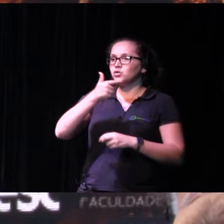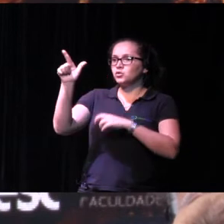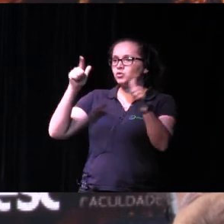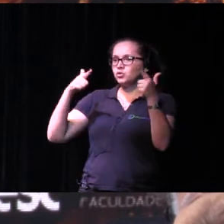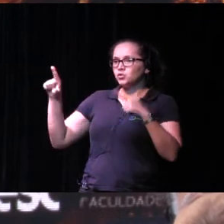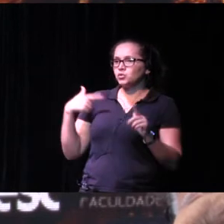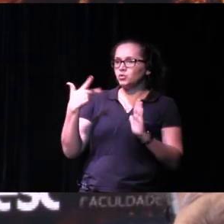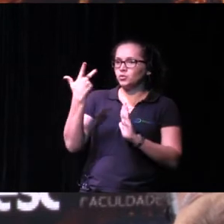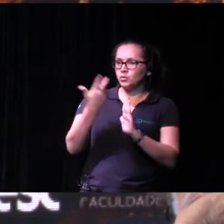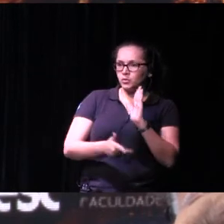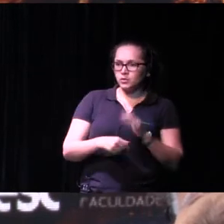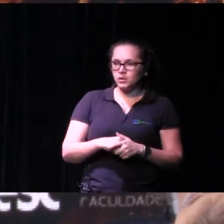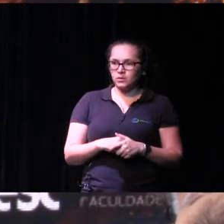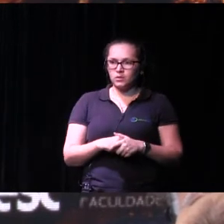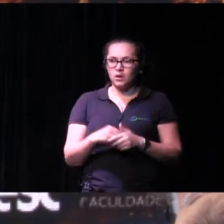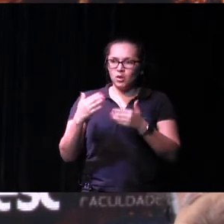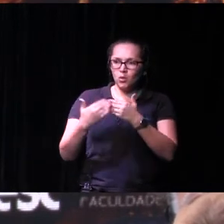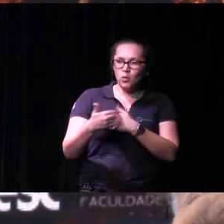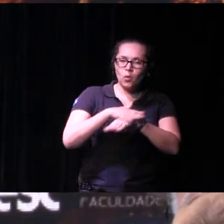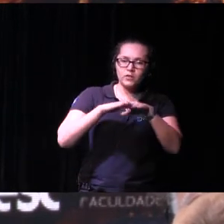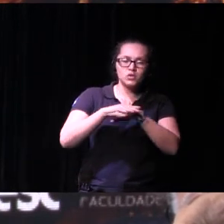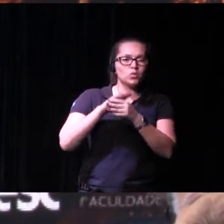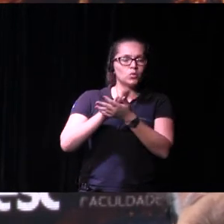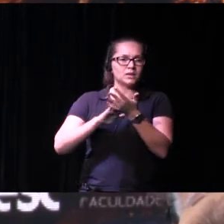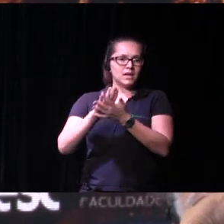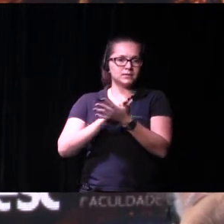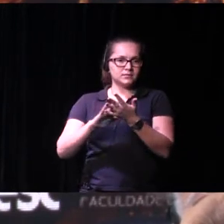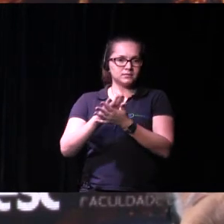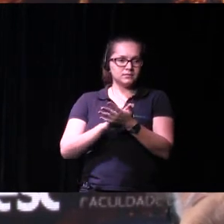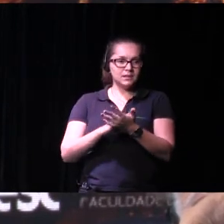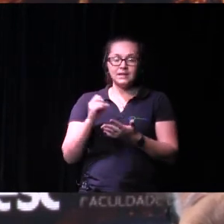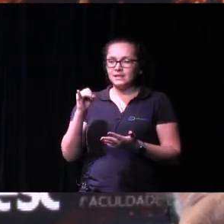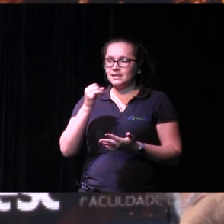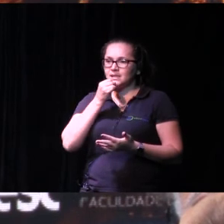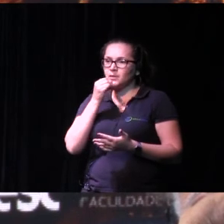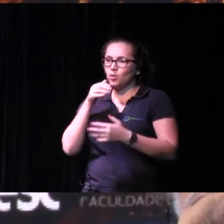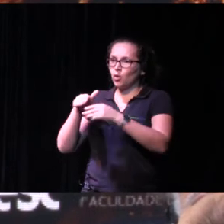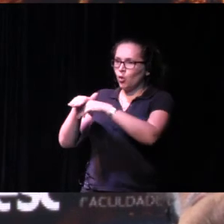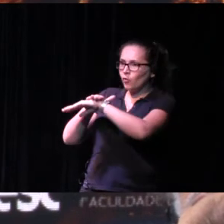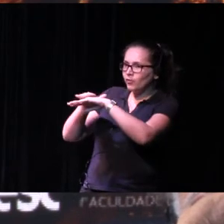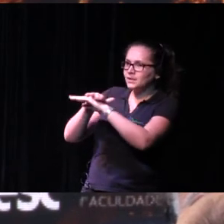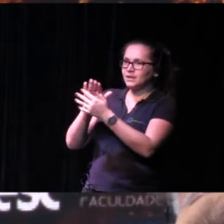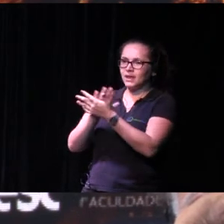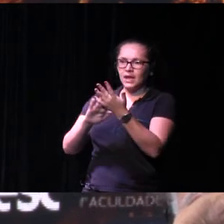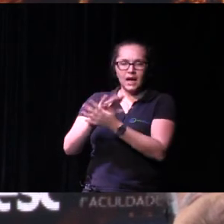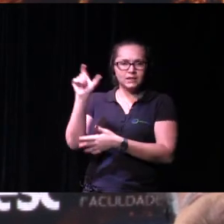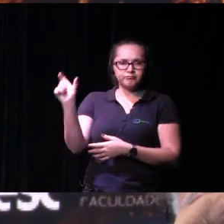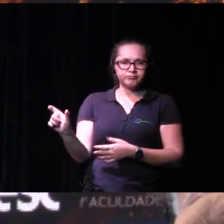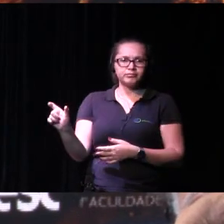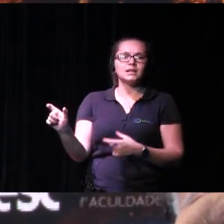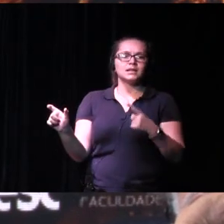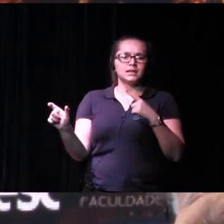se conversou com ninguém. E quando não se conversa com ninguém, existe esse